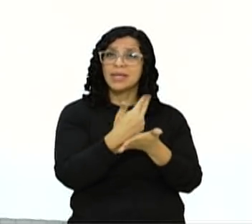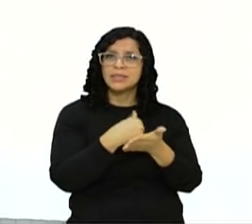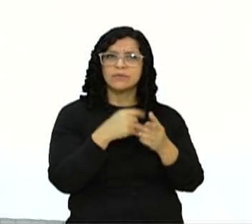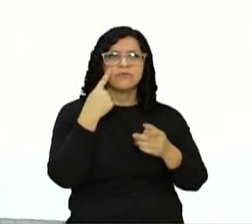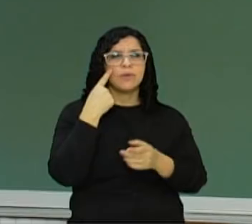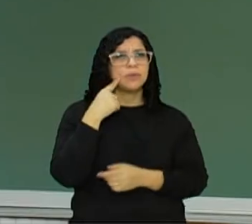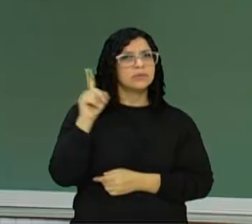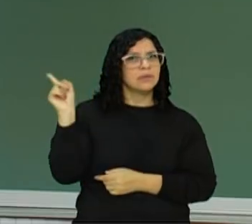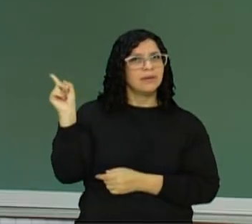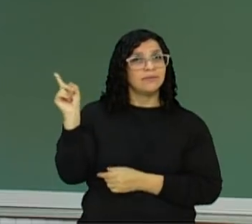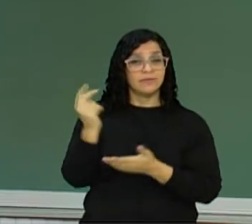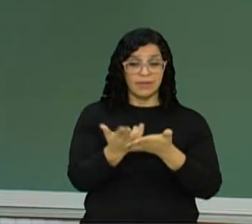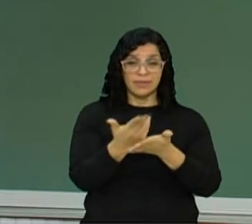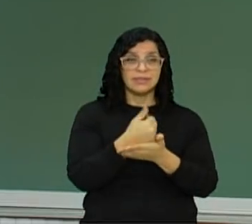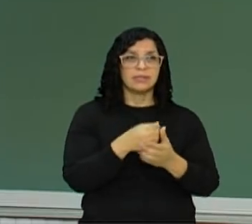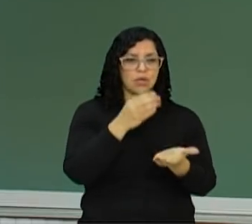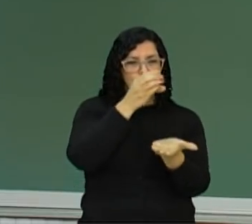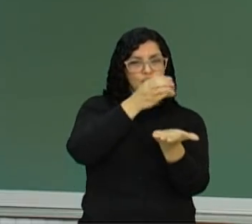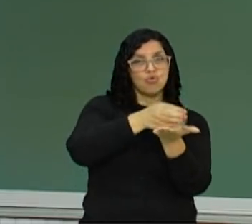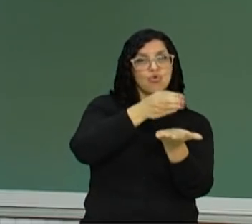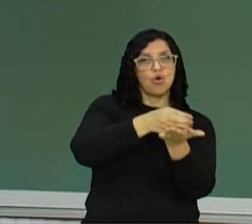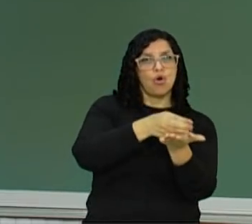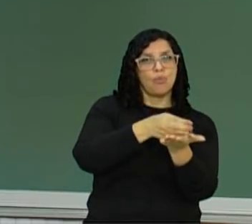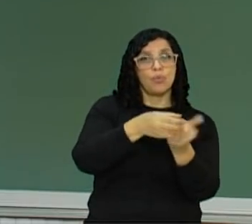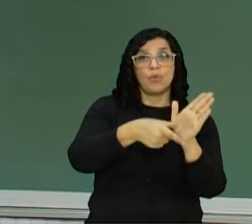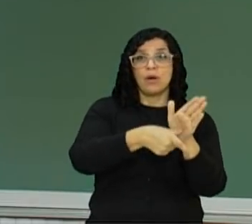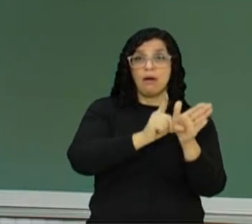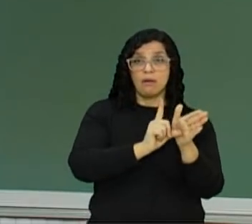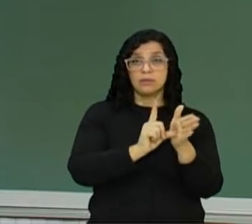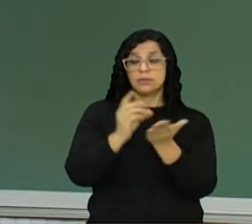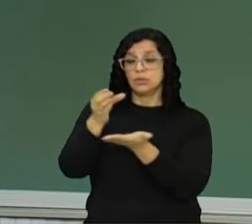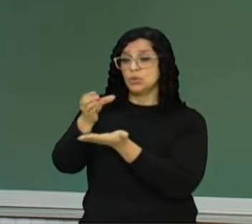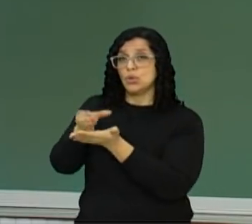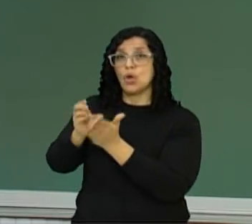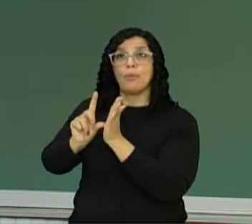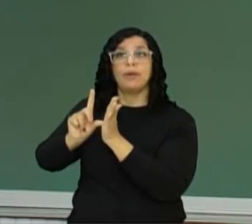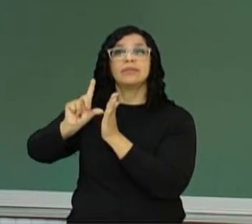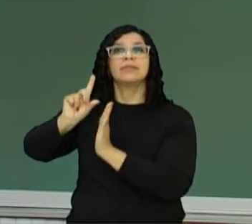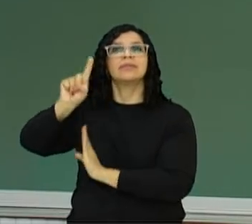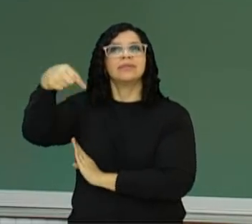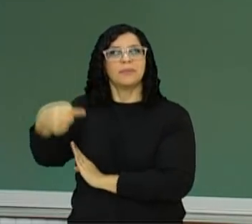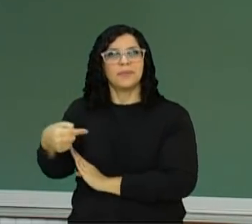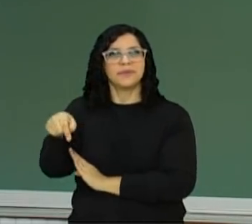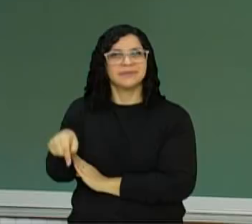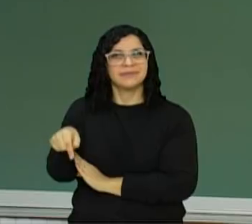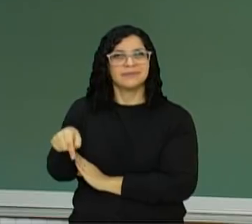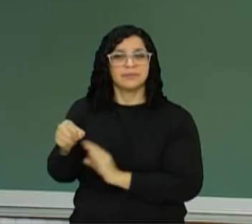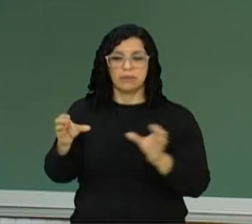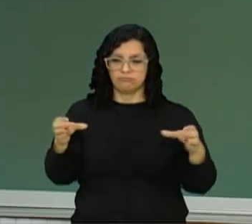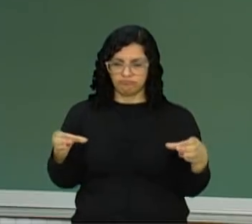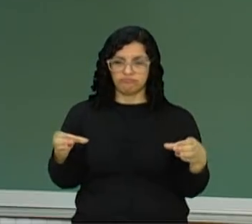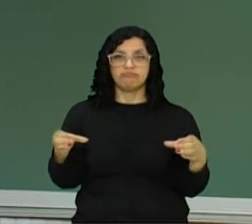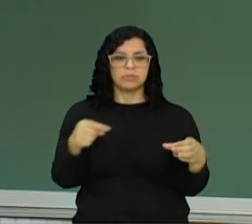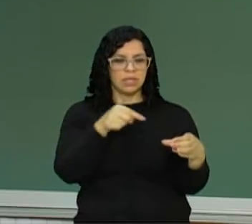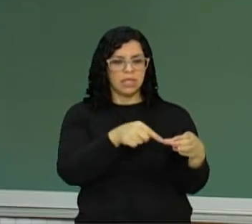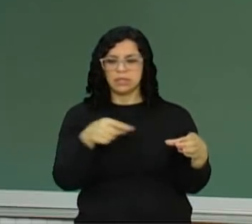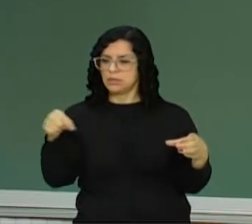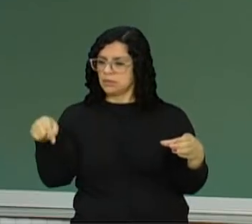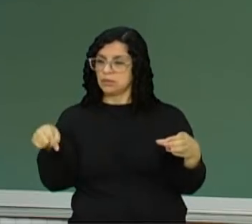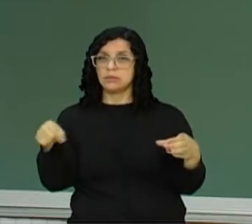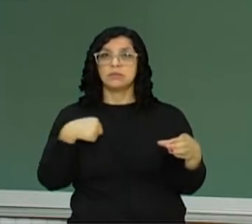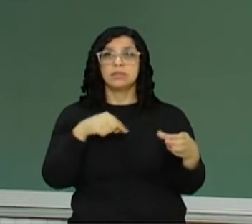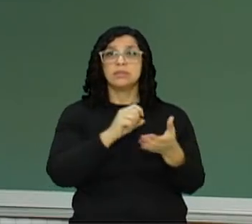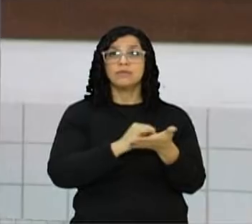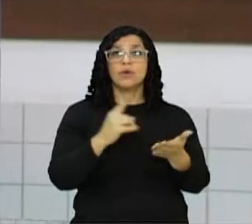Então olha que legal, eu coloquei um copinho antes e coloquei um copinho depois. Se vocês perceberem